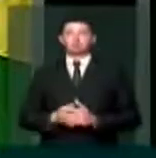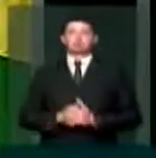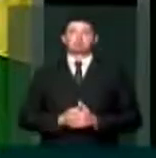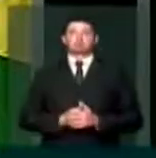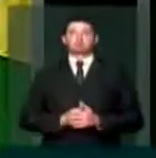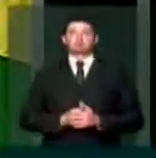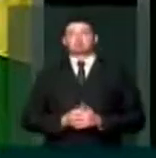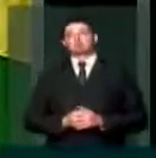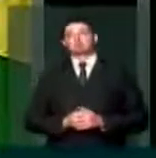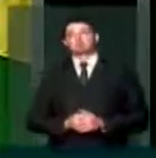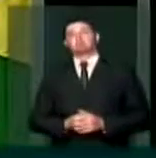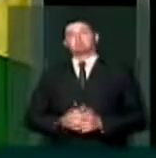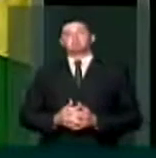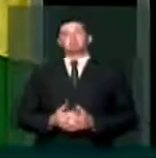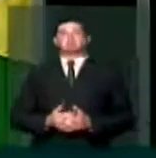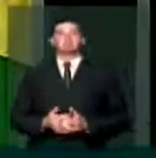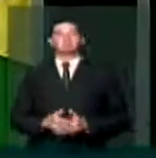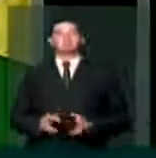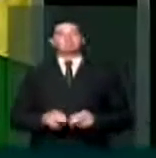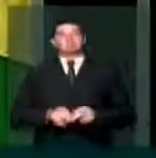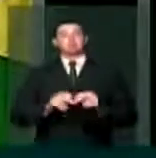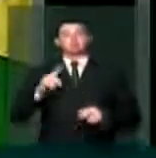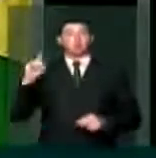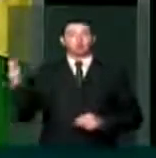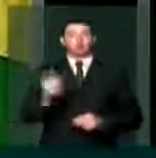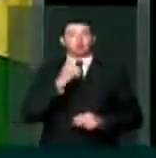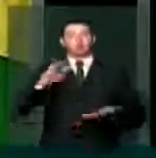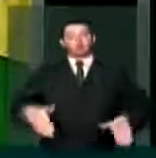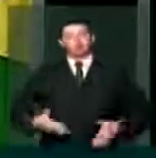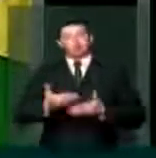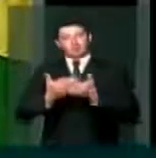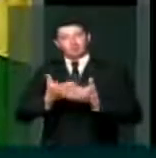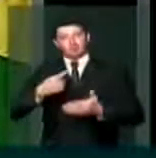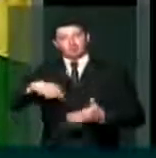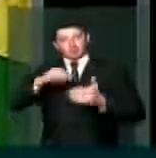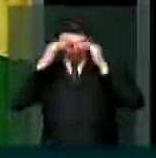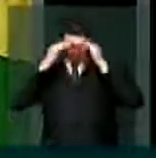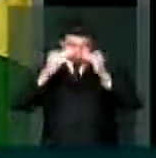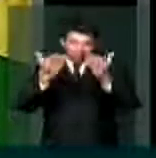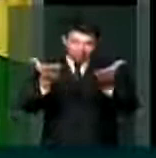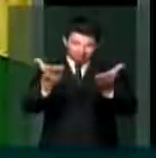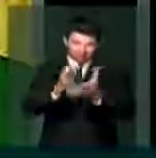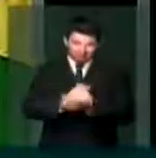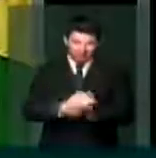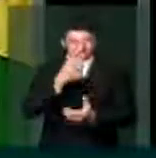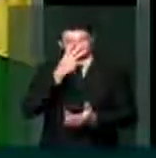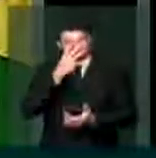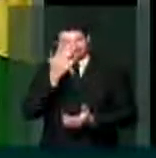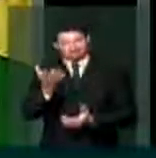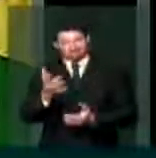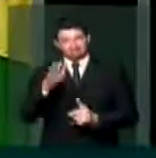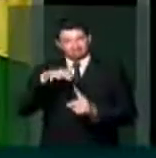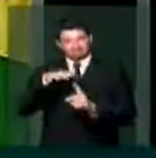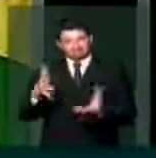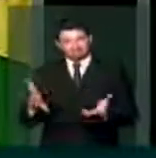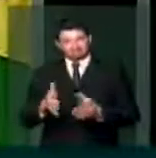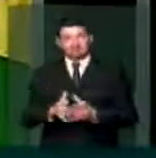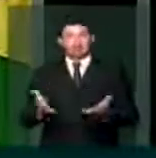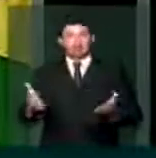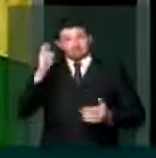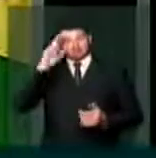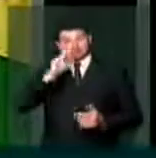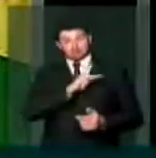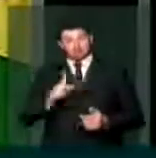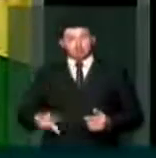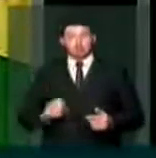andar nas estradas brasileiras. Por isso, a todos a nossa homenagem, nosso respeito e a nossa admiração. E requero, por final, senhor